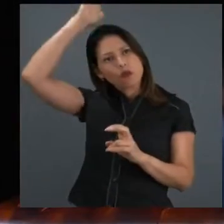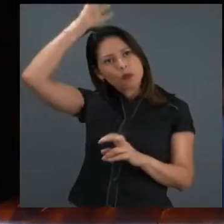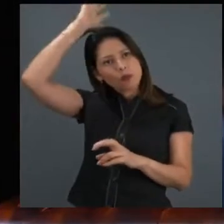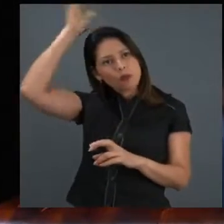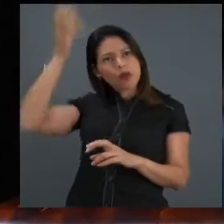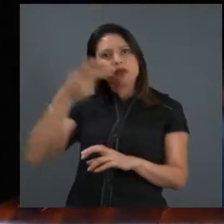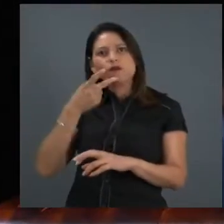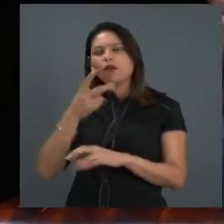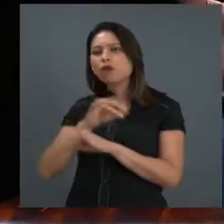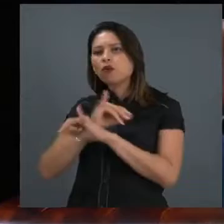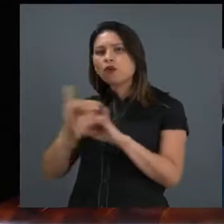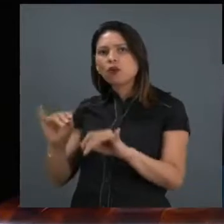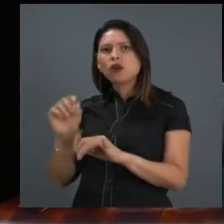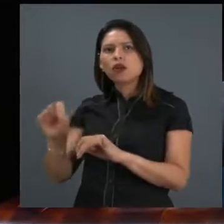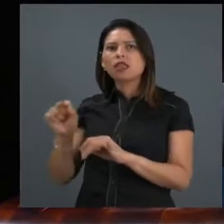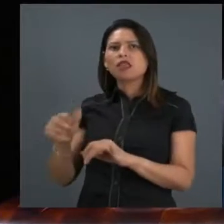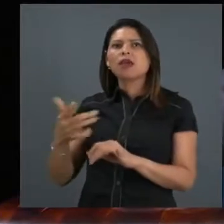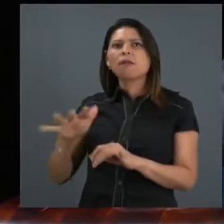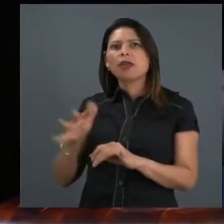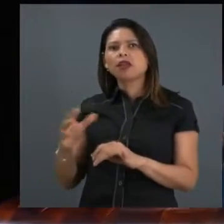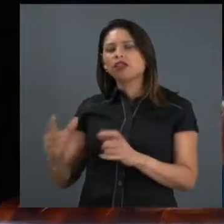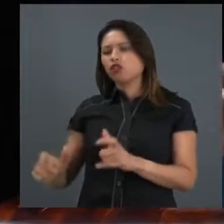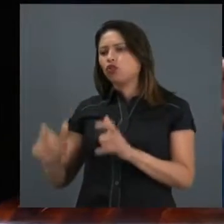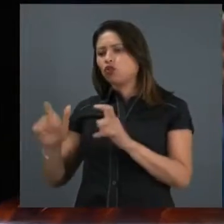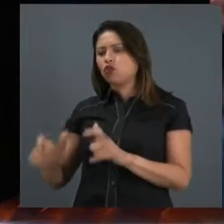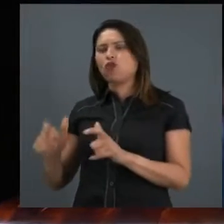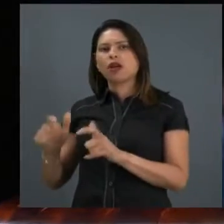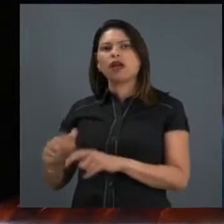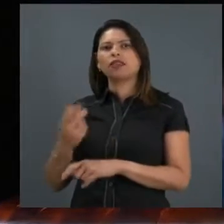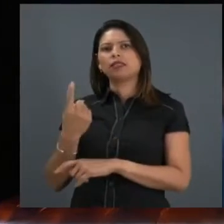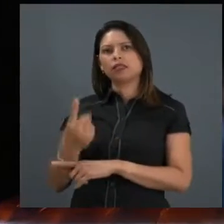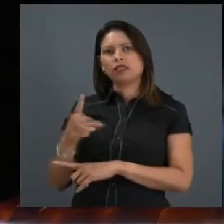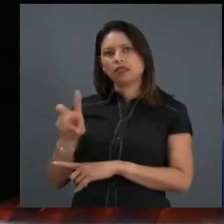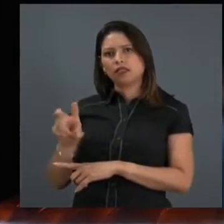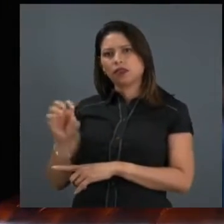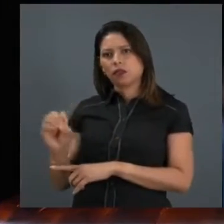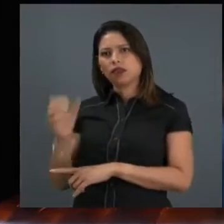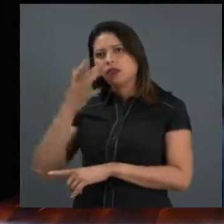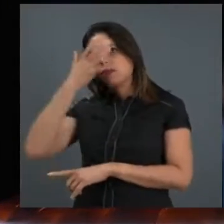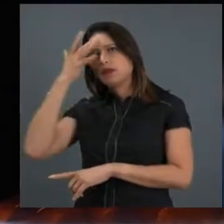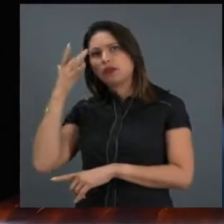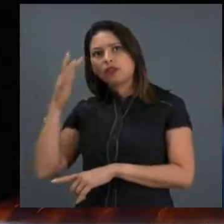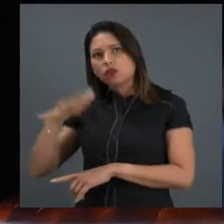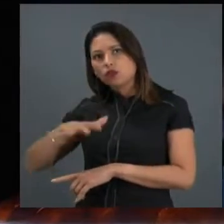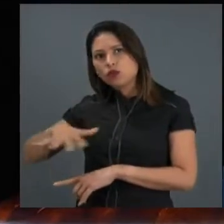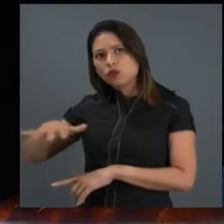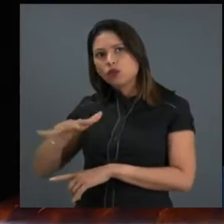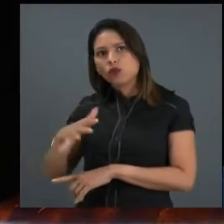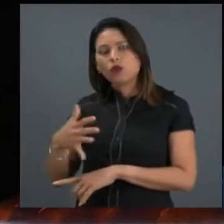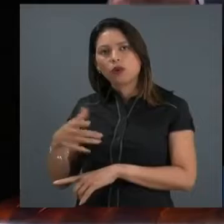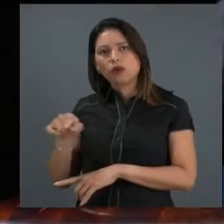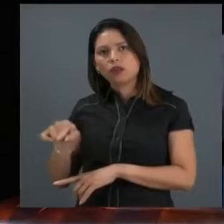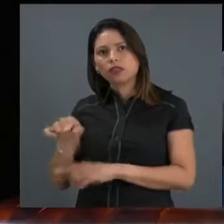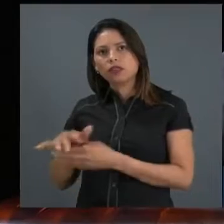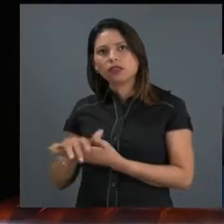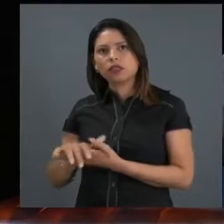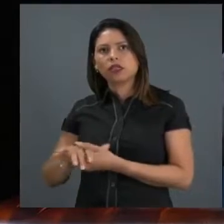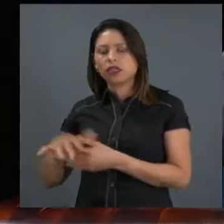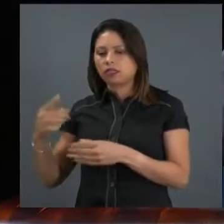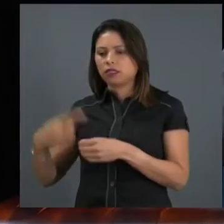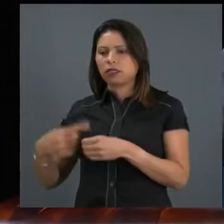onde estão reunidos mais de 550 pessoas, que conforme a região que eles iam, estou falando agora de Canoas,